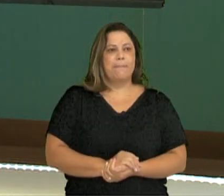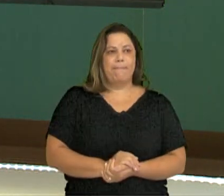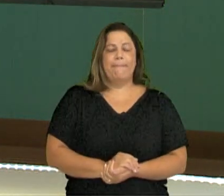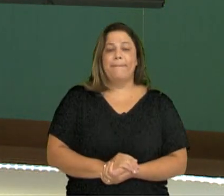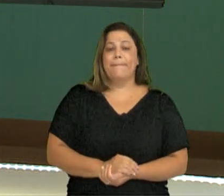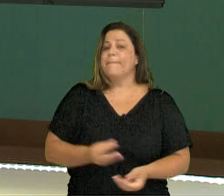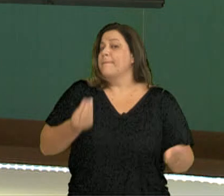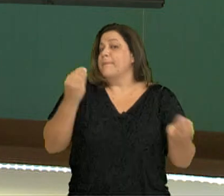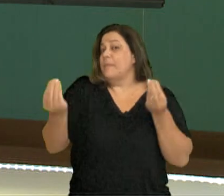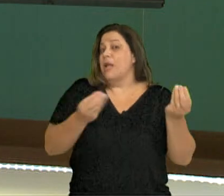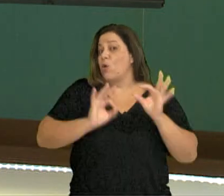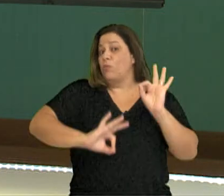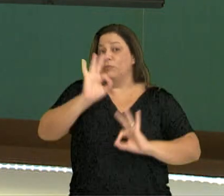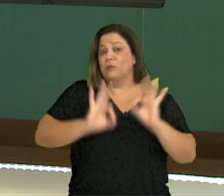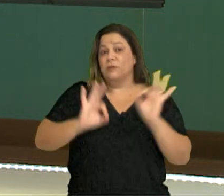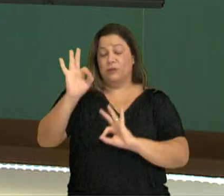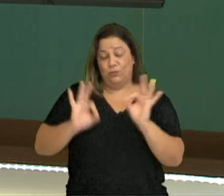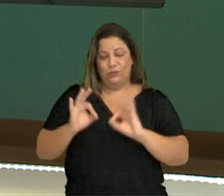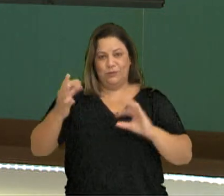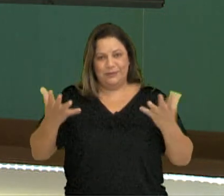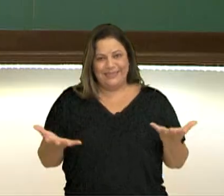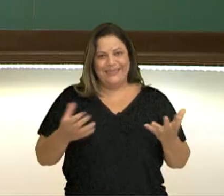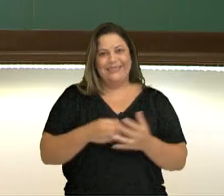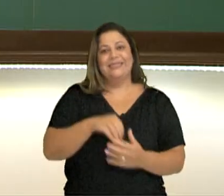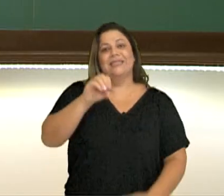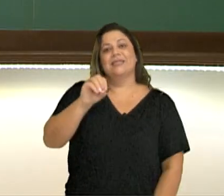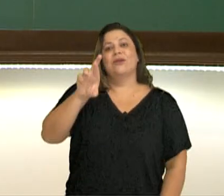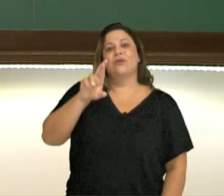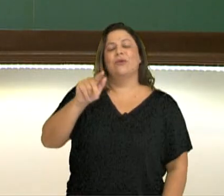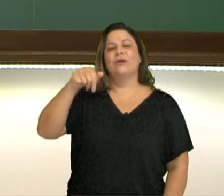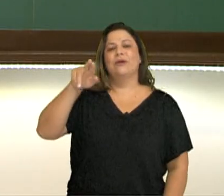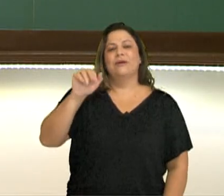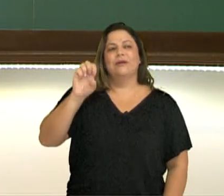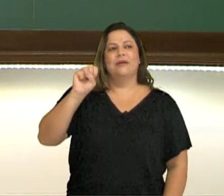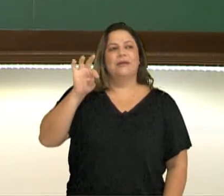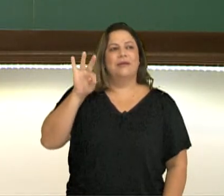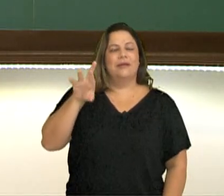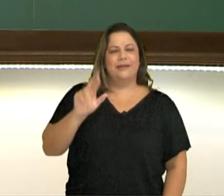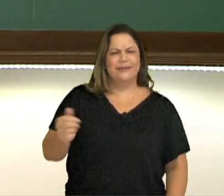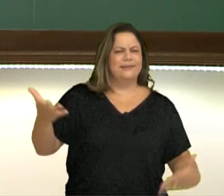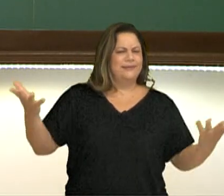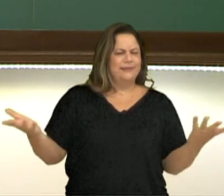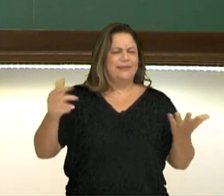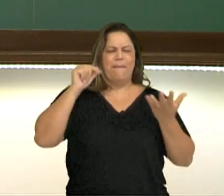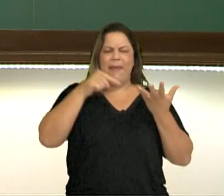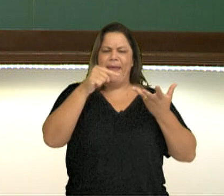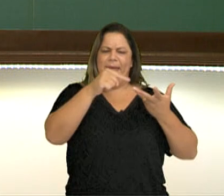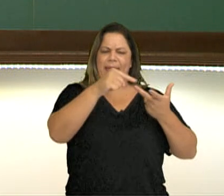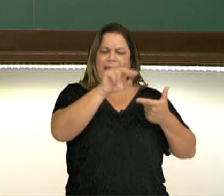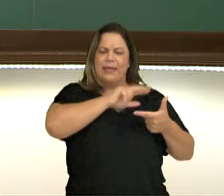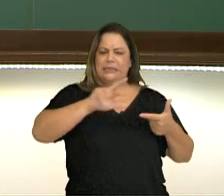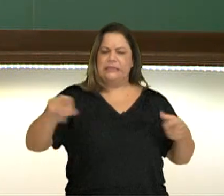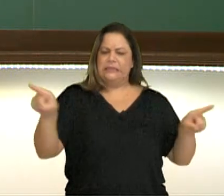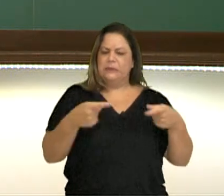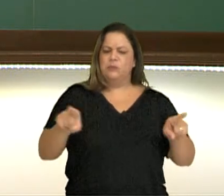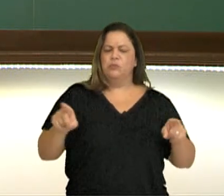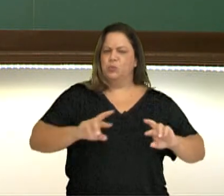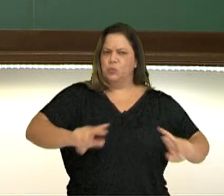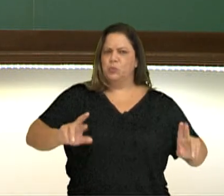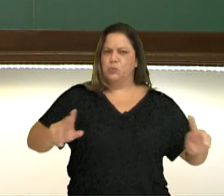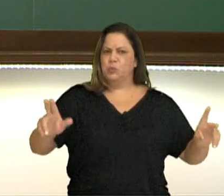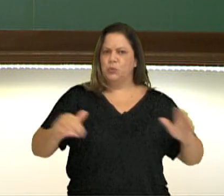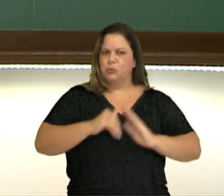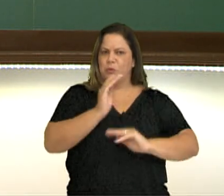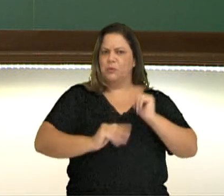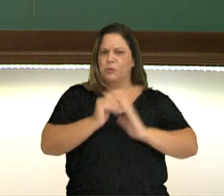Pessoal, como se organiza uma orquestra? Uma orquestra tem tantos músicos, não é mesmo? Será que eles podem simplesmente